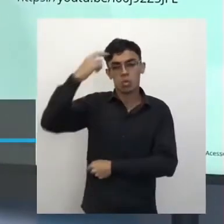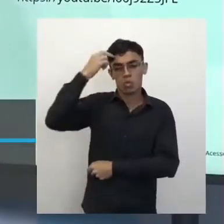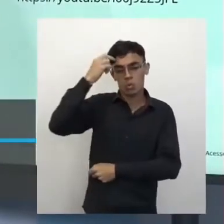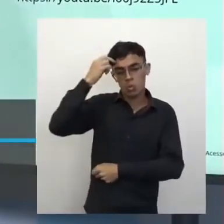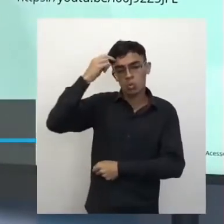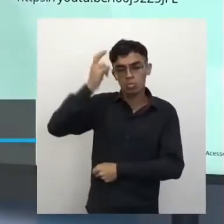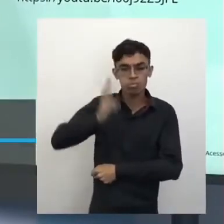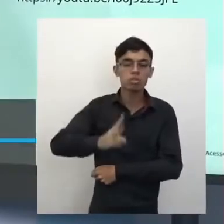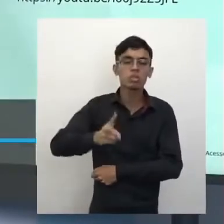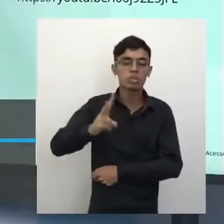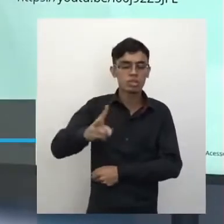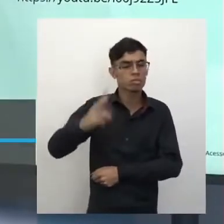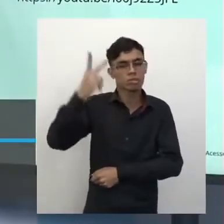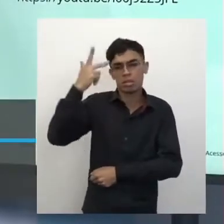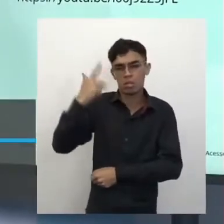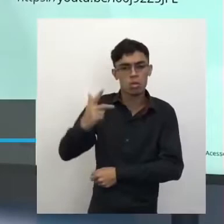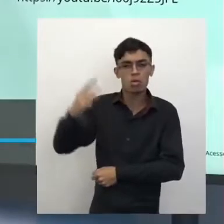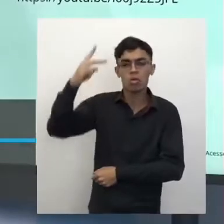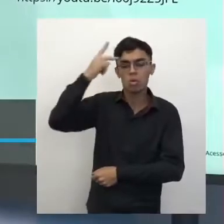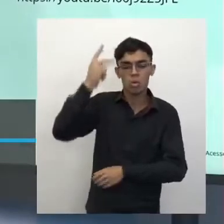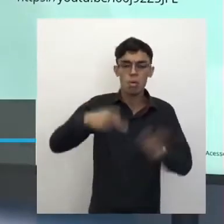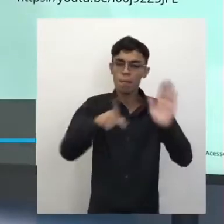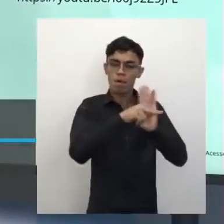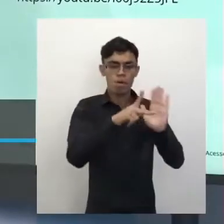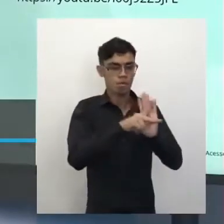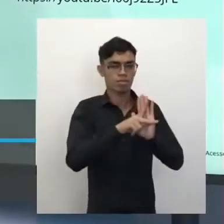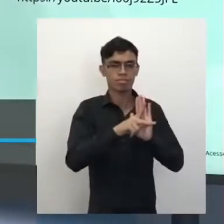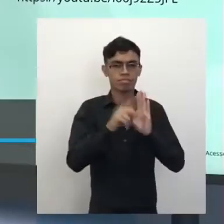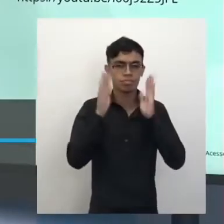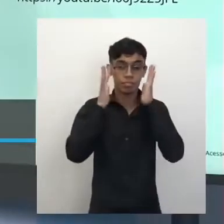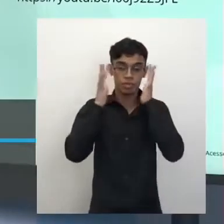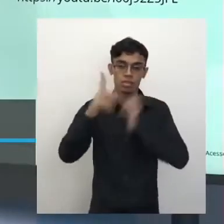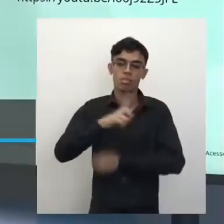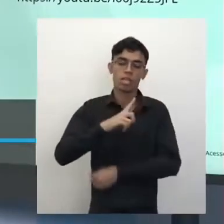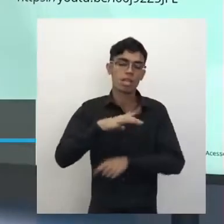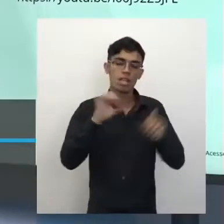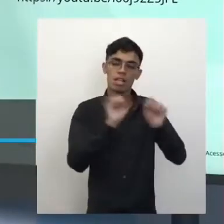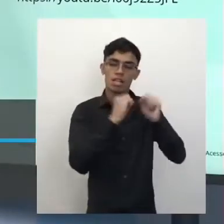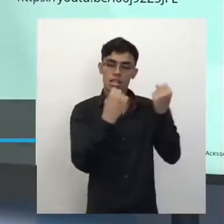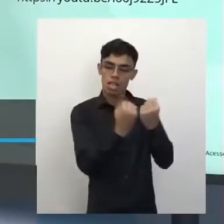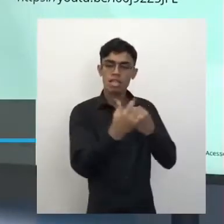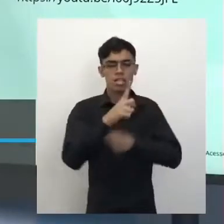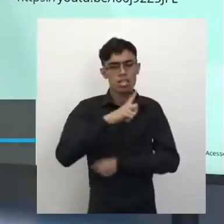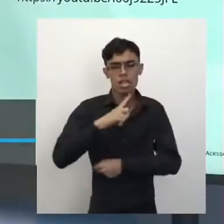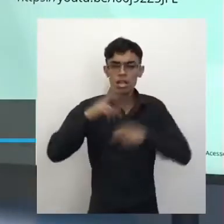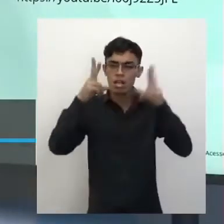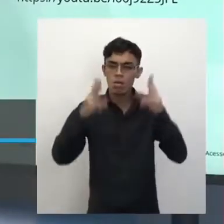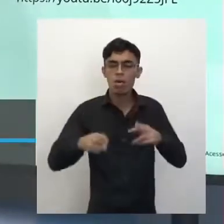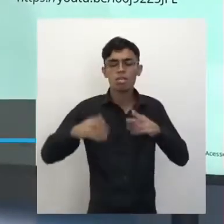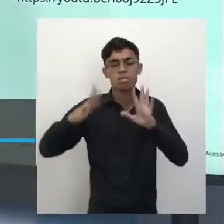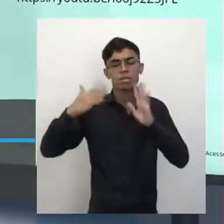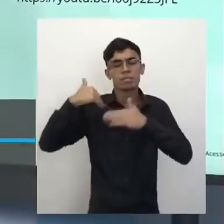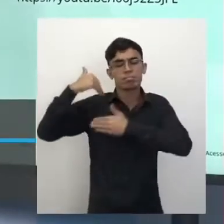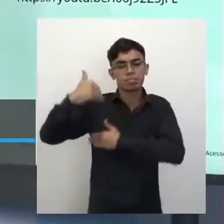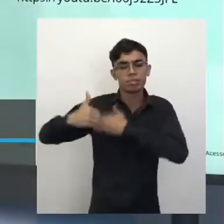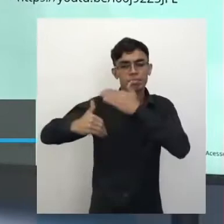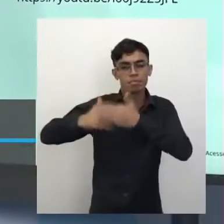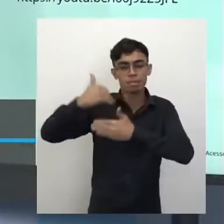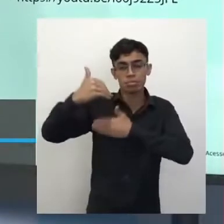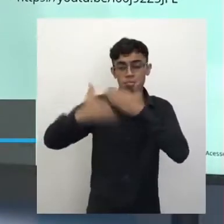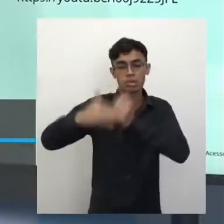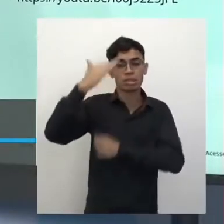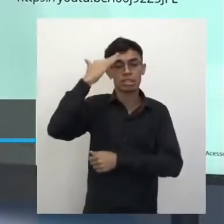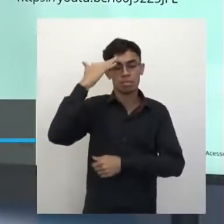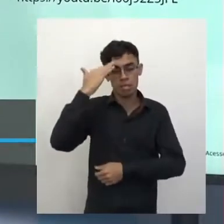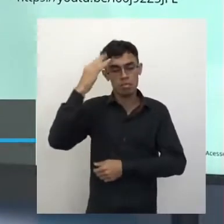deles, essa cultura natural própria deles, nós temos também na nossa sociedade, cada vez mais